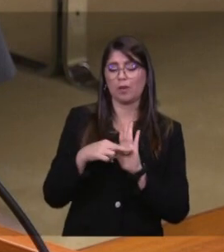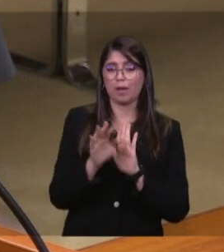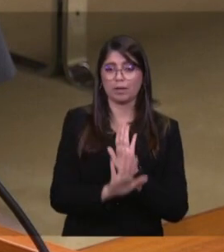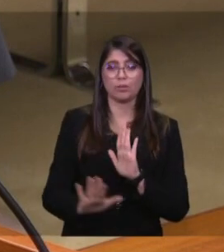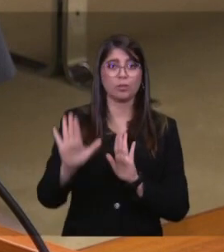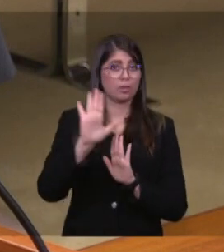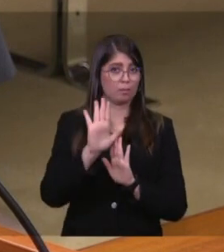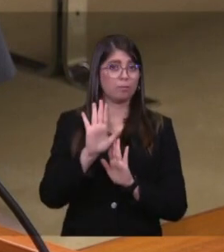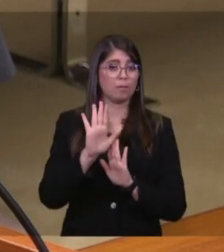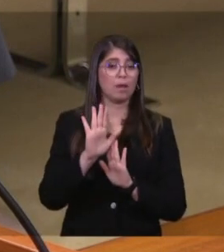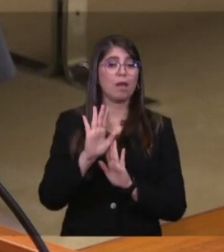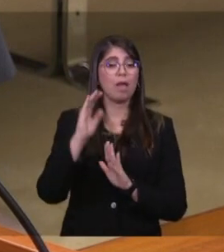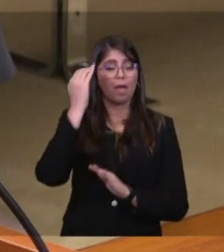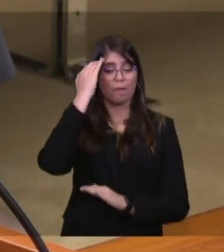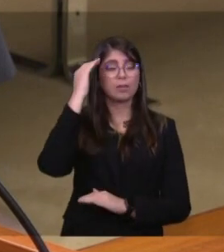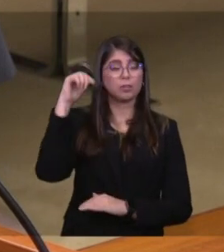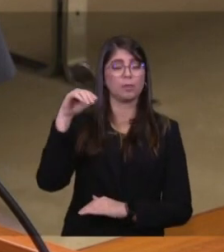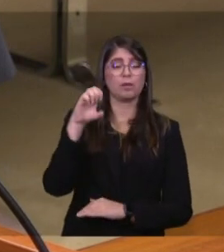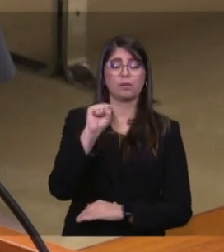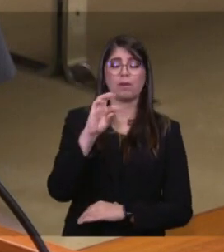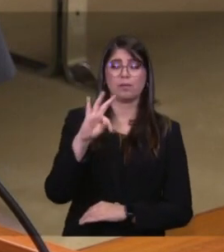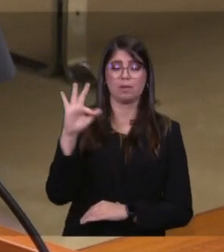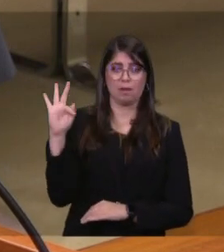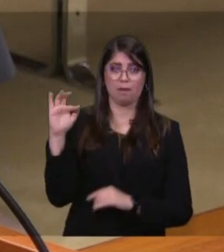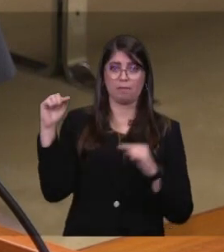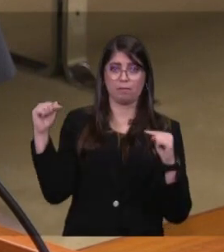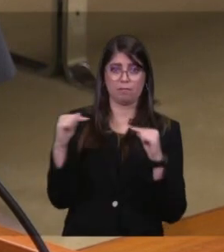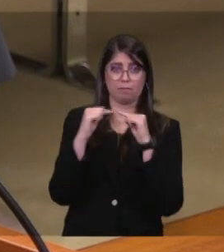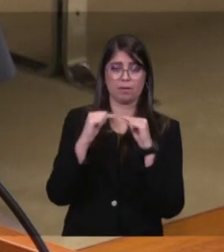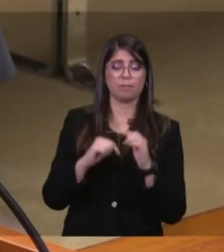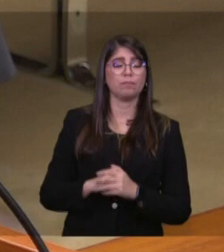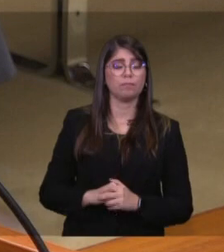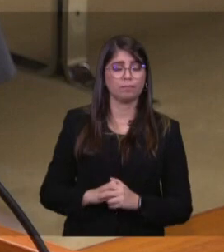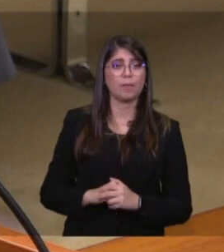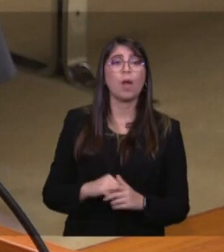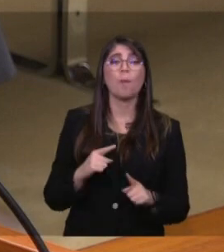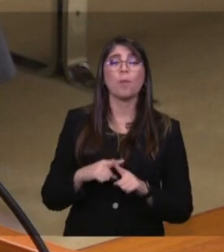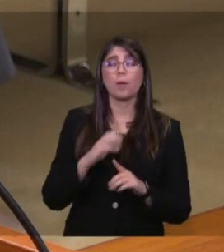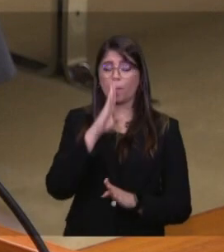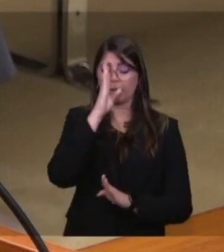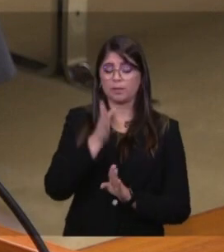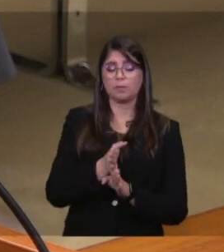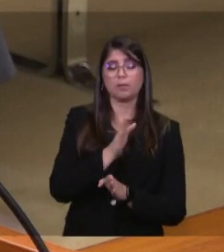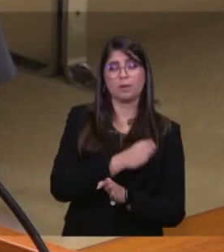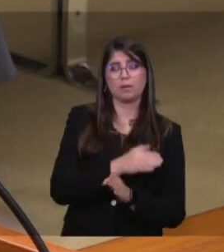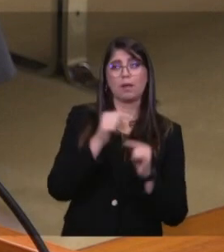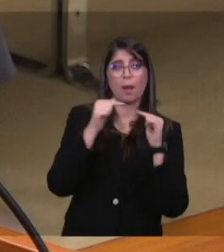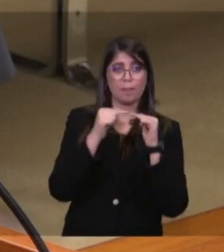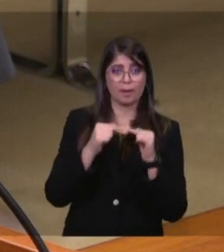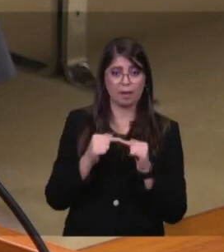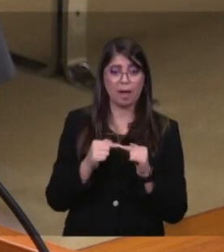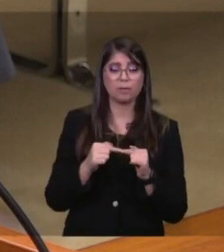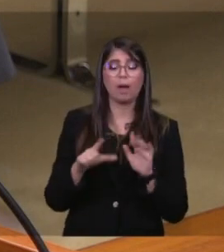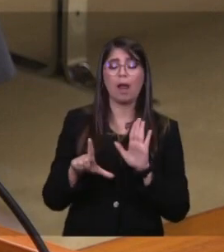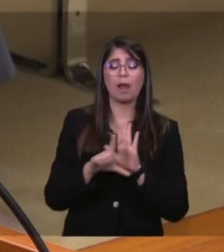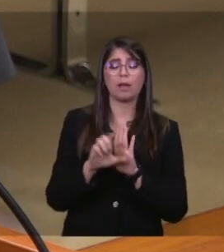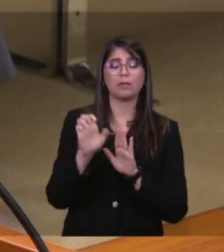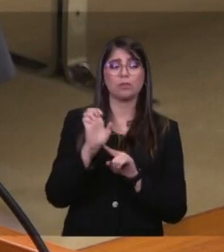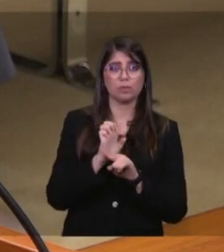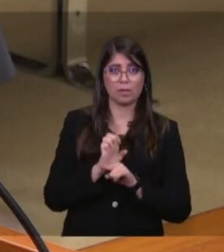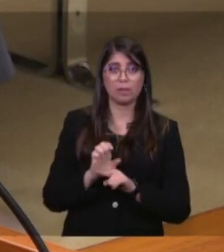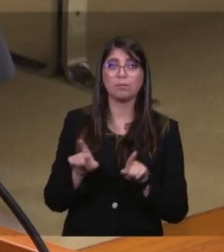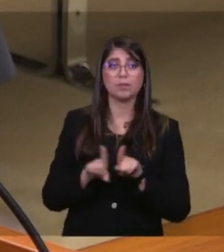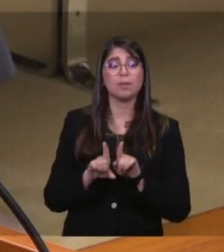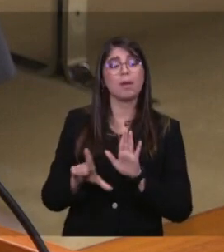é, de fato, o entendimento da escolha do Tribunal Supremo Tribunal Federal, que entende que o princípio da anterioridade é aplicável não apenas à lei estadual, mas também à